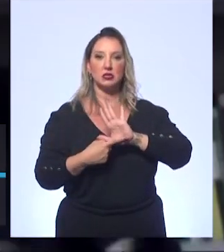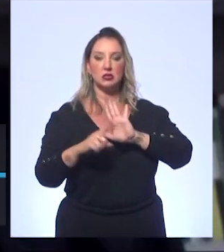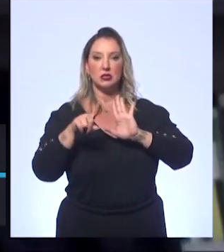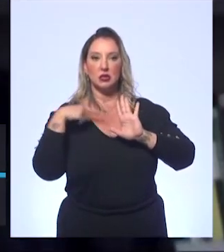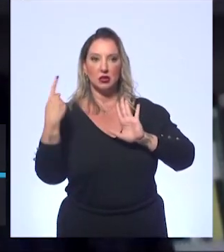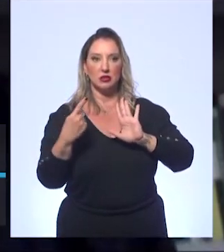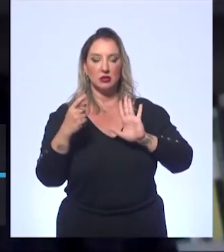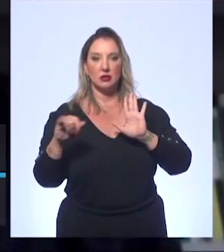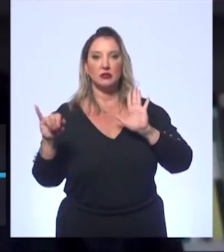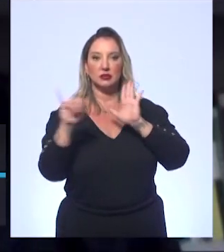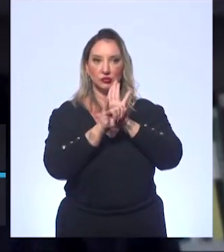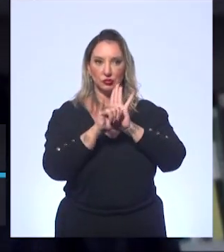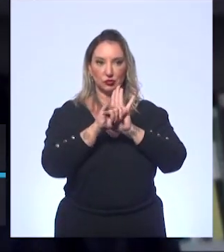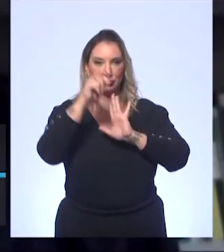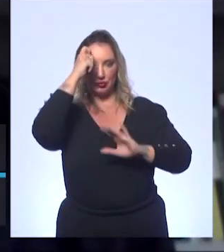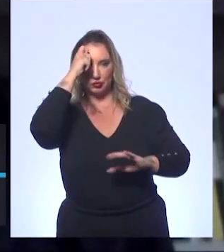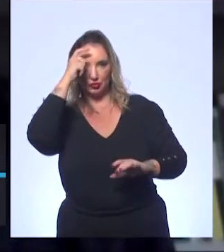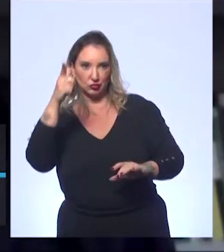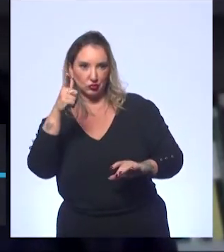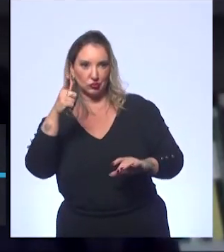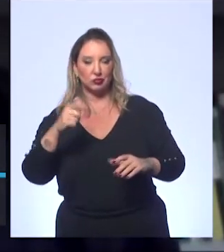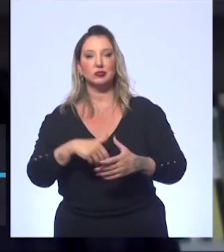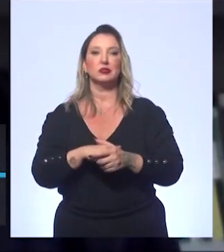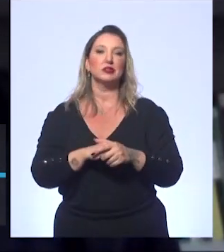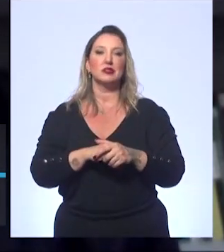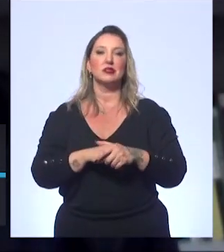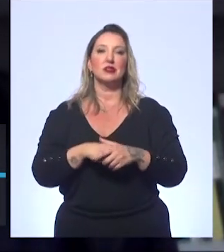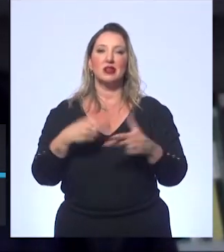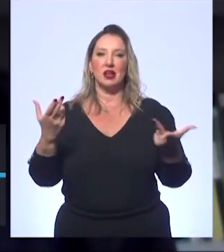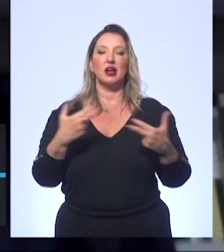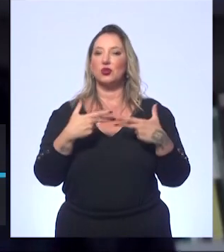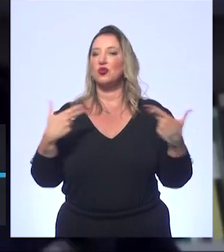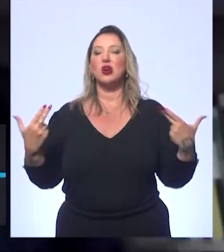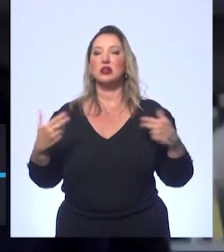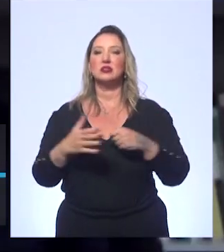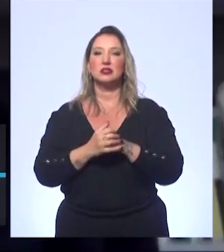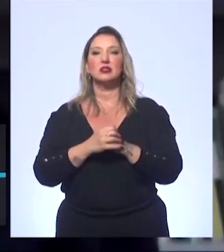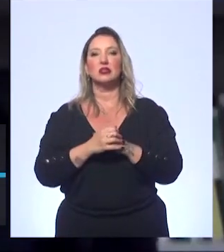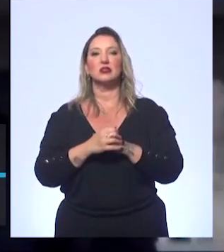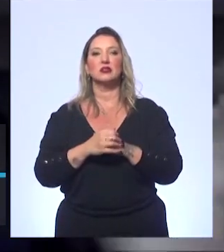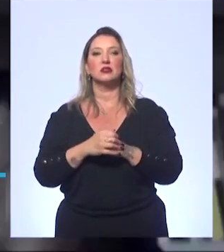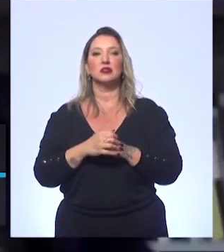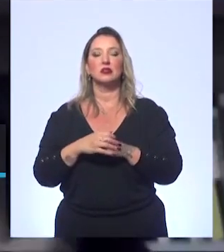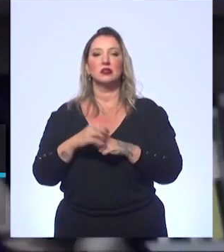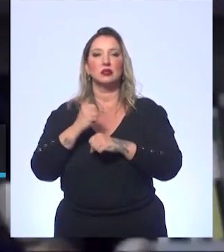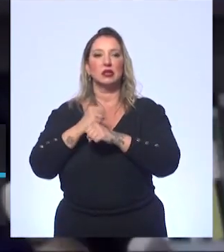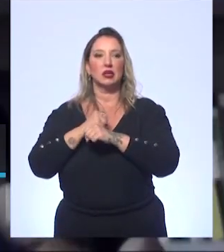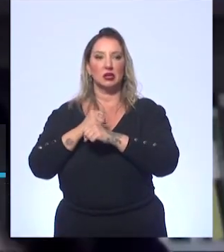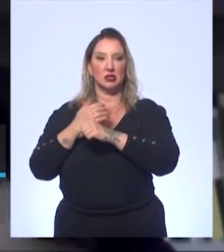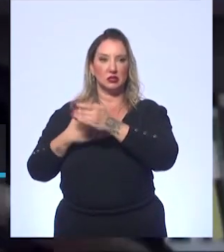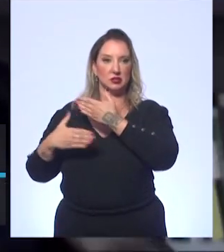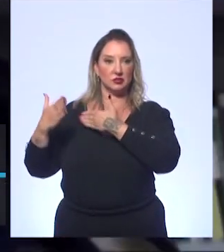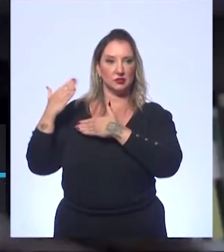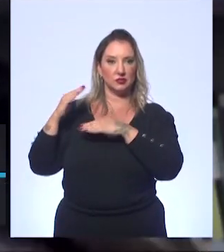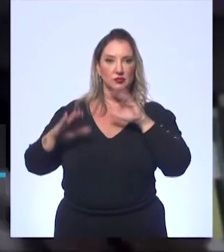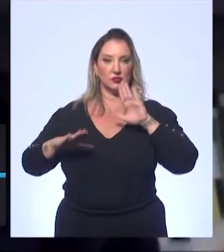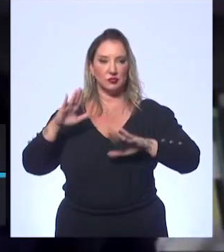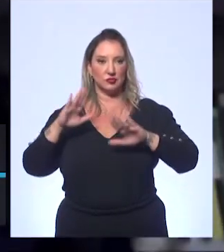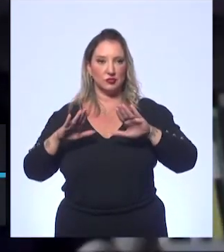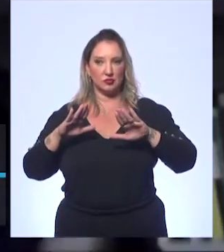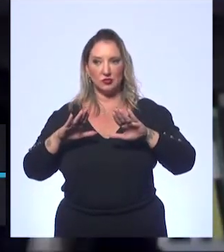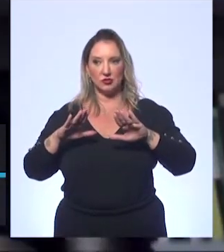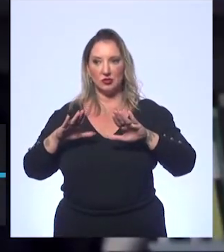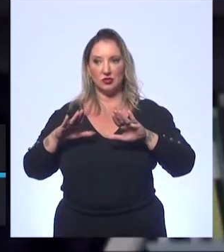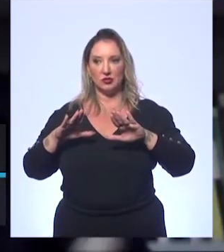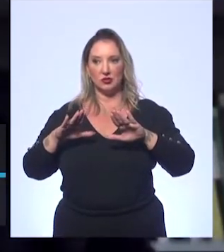nossa identidade, a nossa culturalidade. Então, essa é uma coisa que, nesses últimos anos, talvez, né, com esse processo